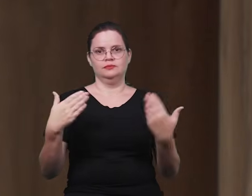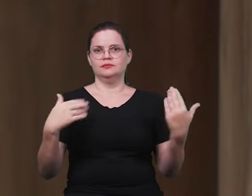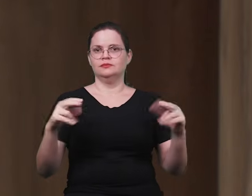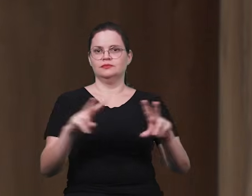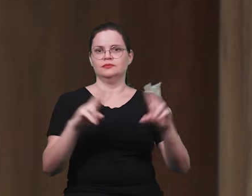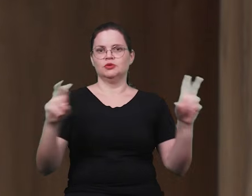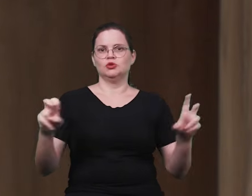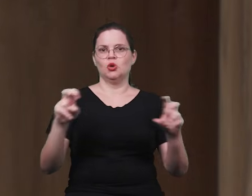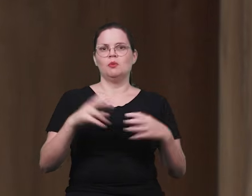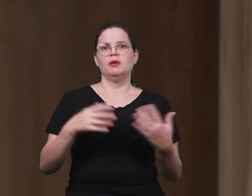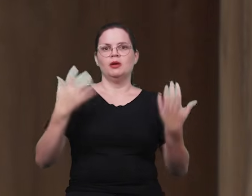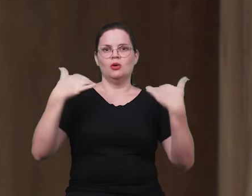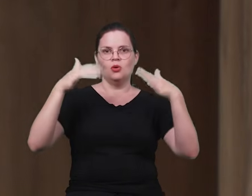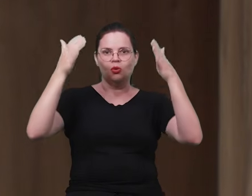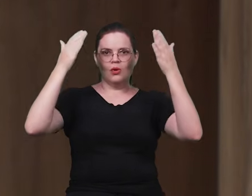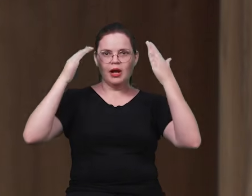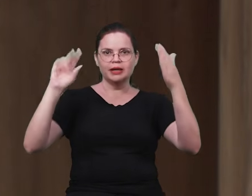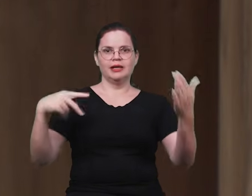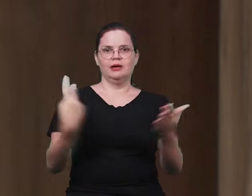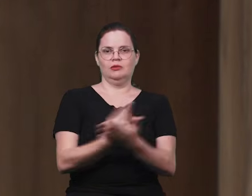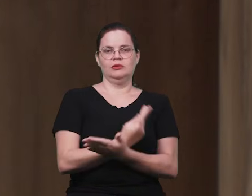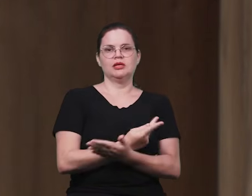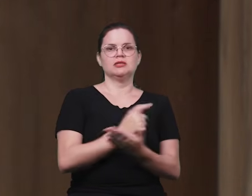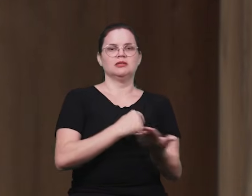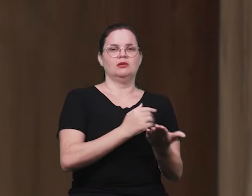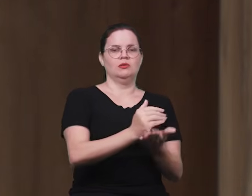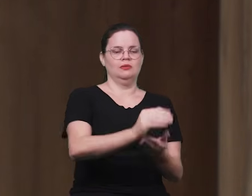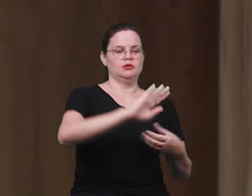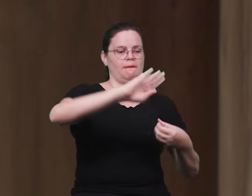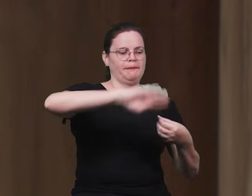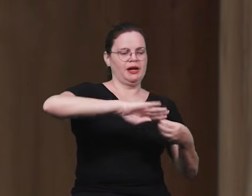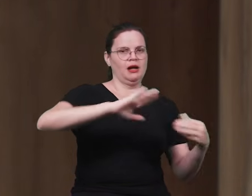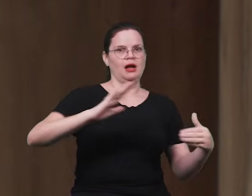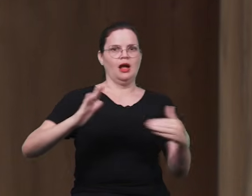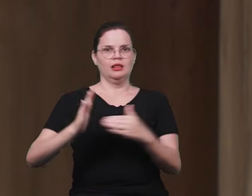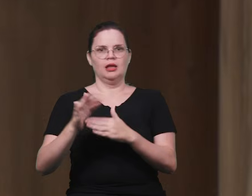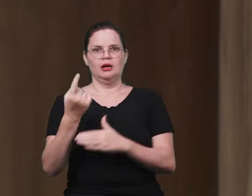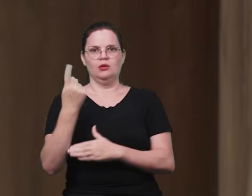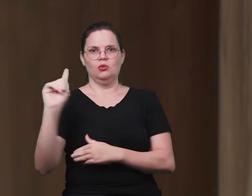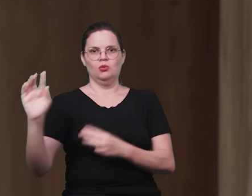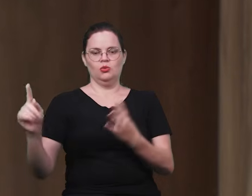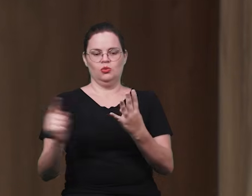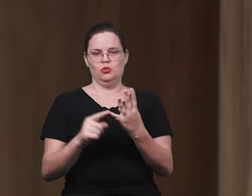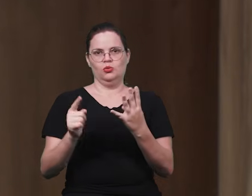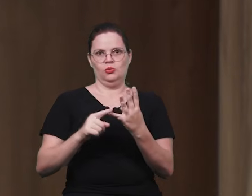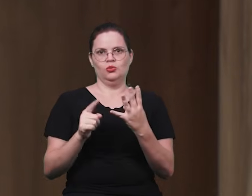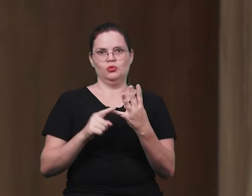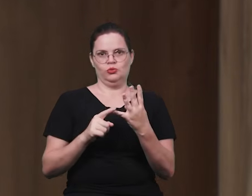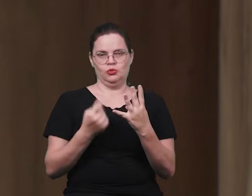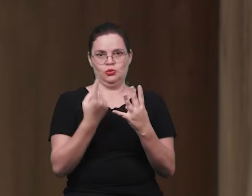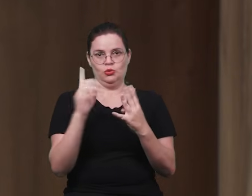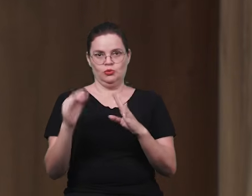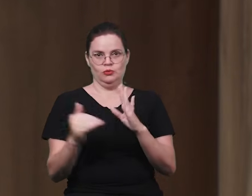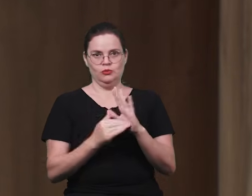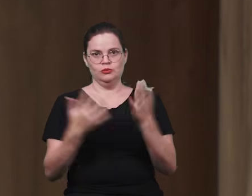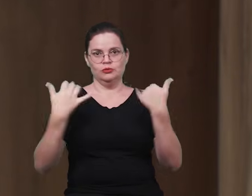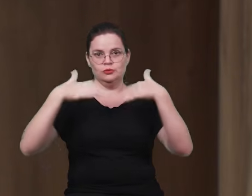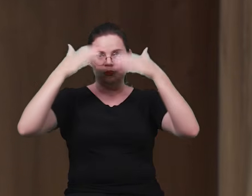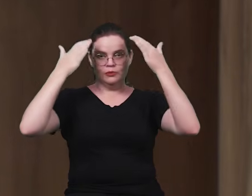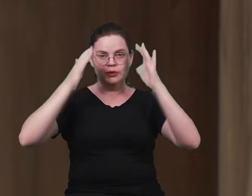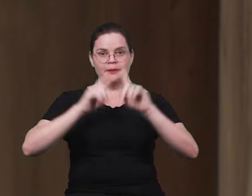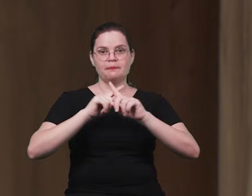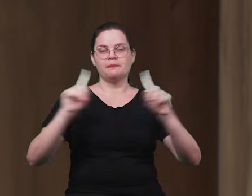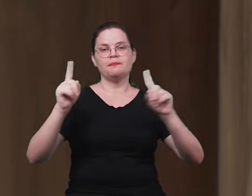reinos mundiais, desde Nabucodonosor até o último reino da Terra. Nós lembramos mais uma